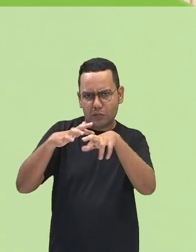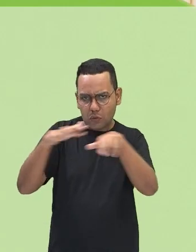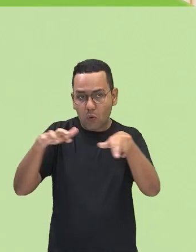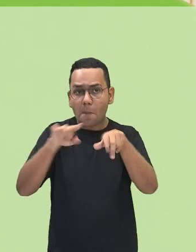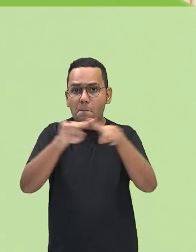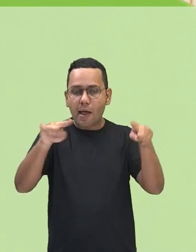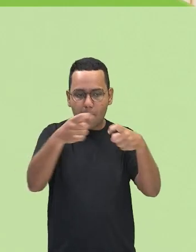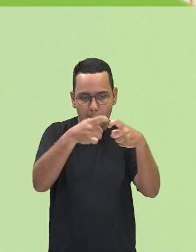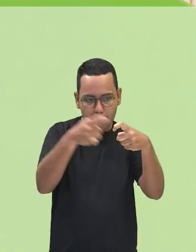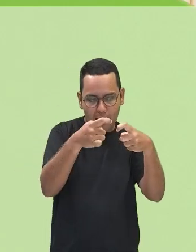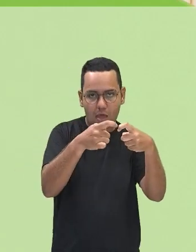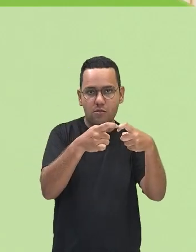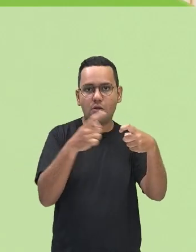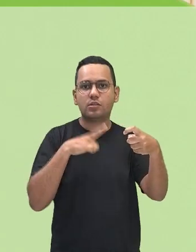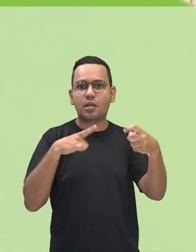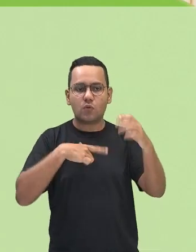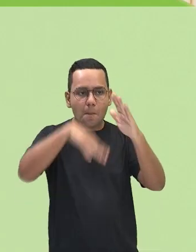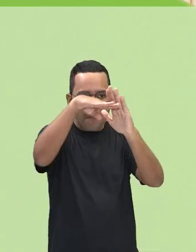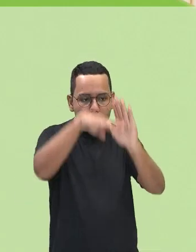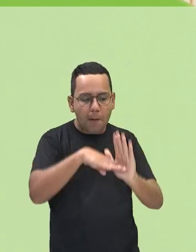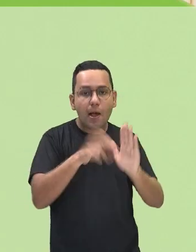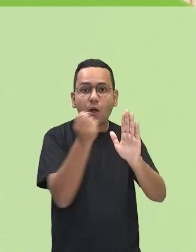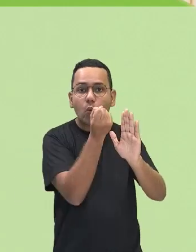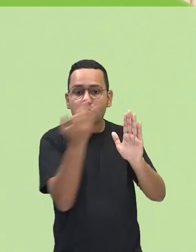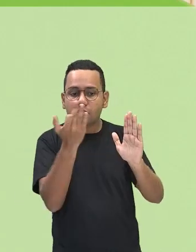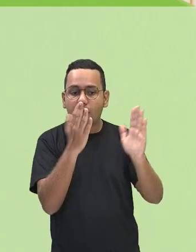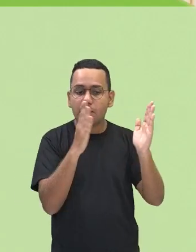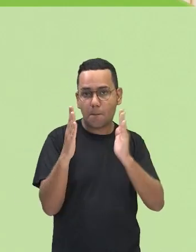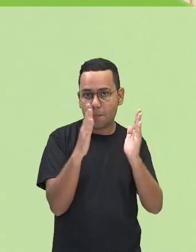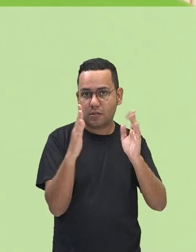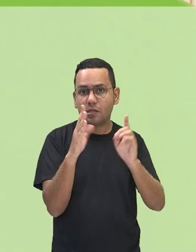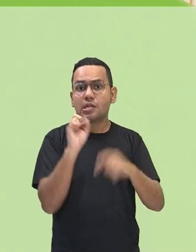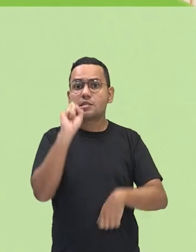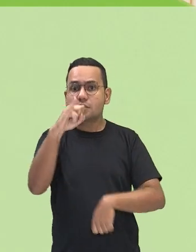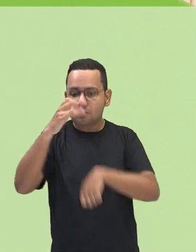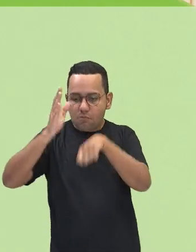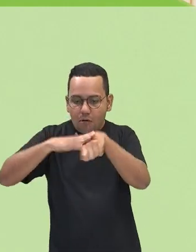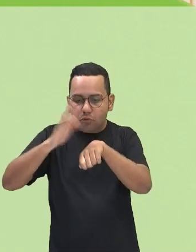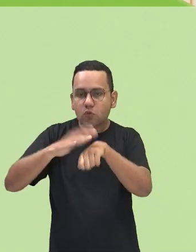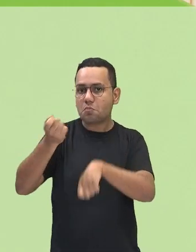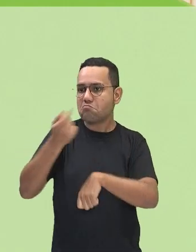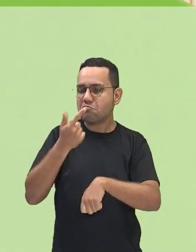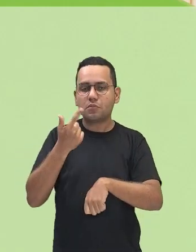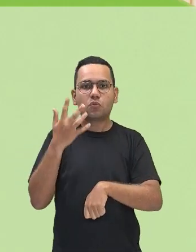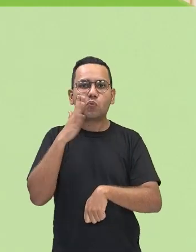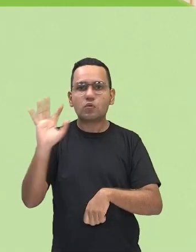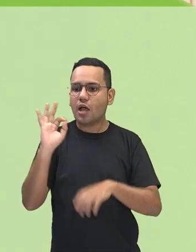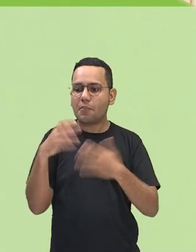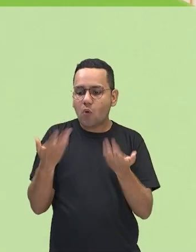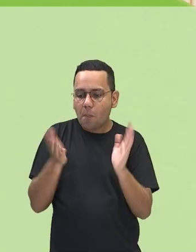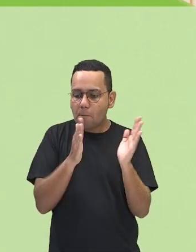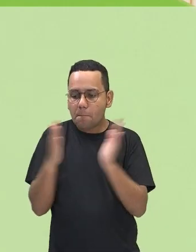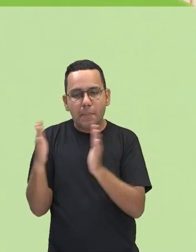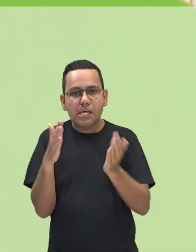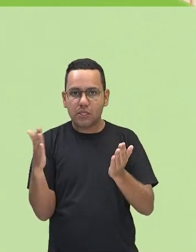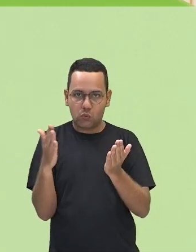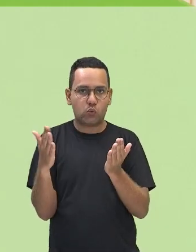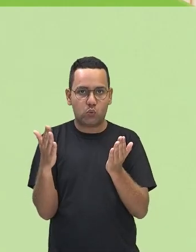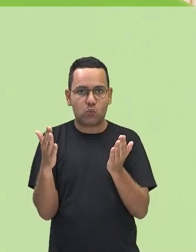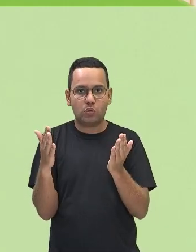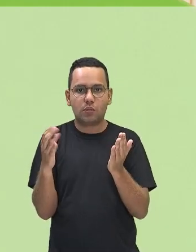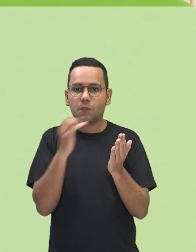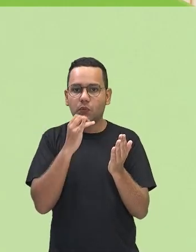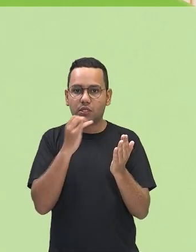essa automedicação, você não sabe o período de tempo adequado. E se você deixar de consumir naquele período